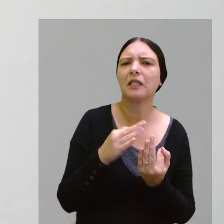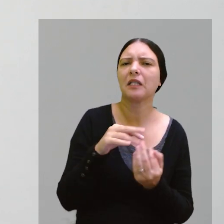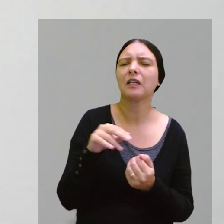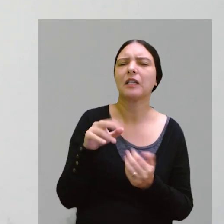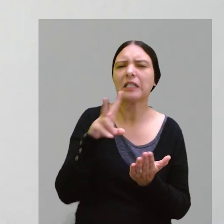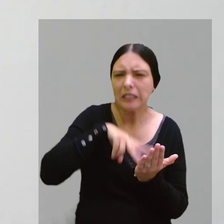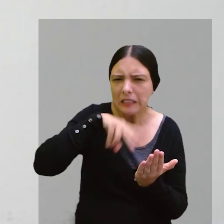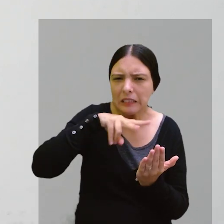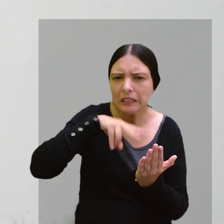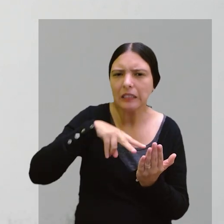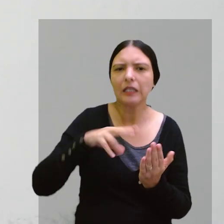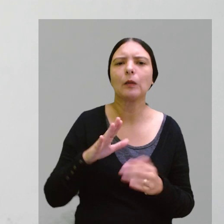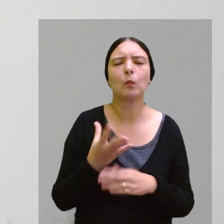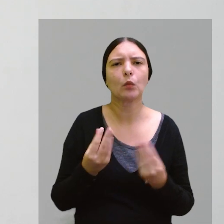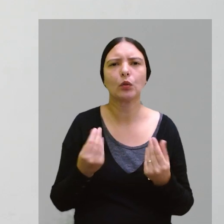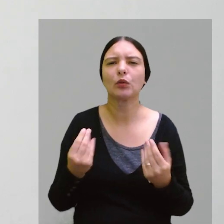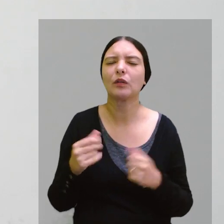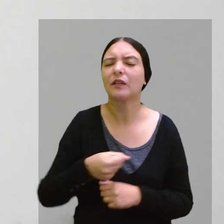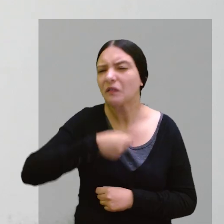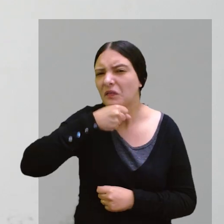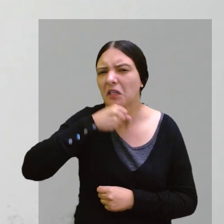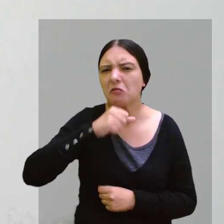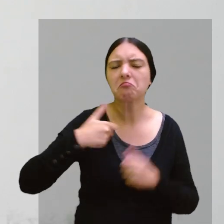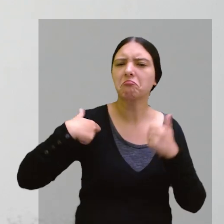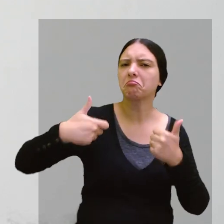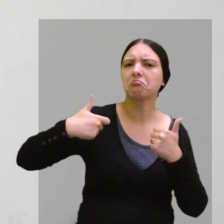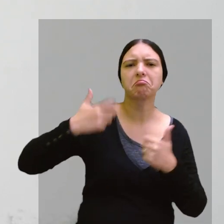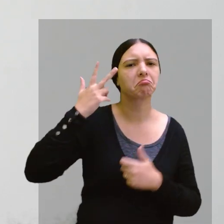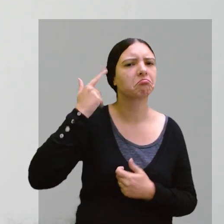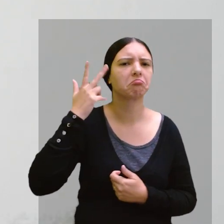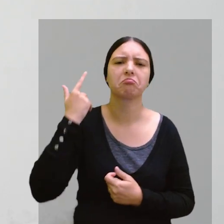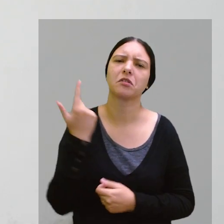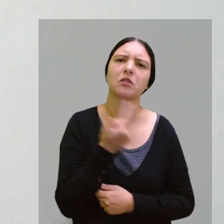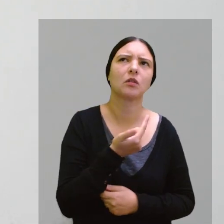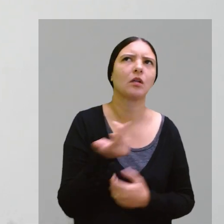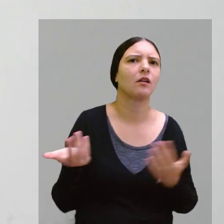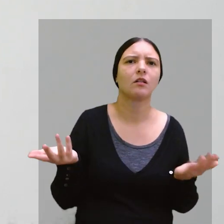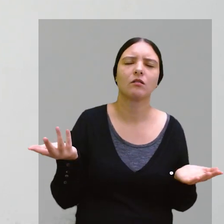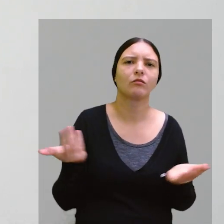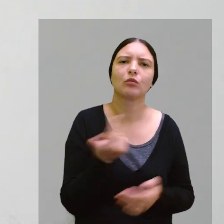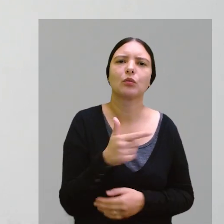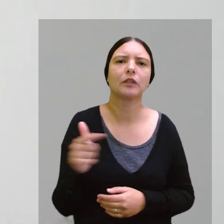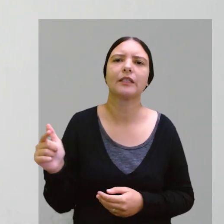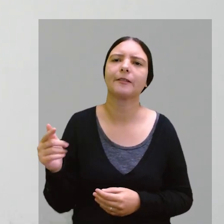bastante e não fica, chega velhinho, fica beleza, normal, não tem